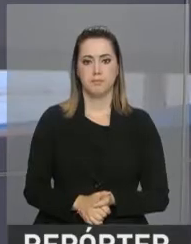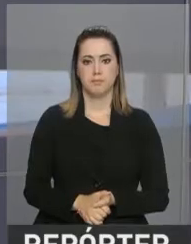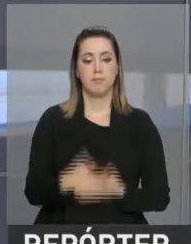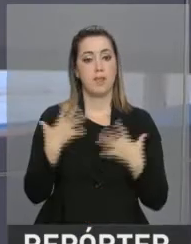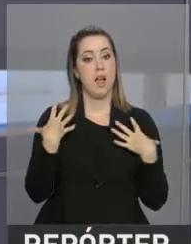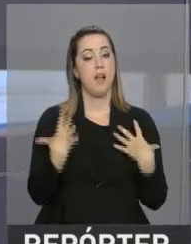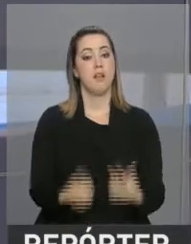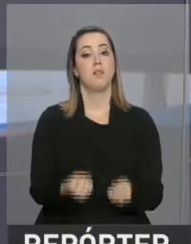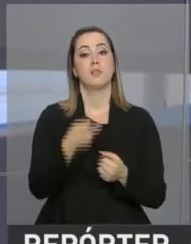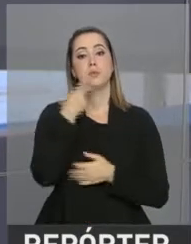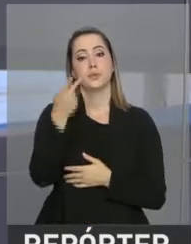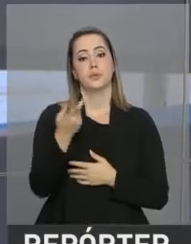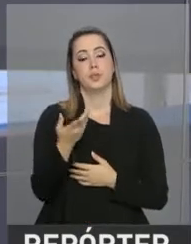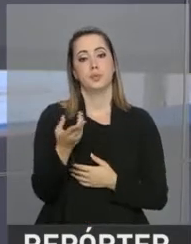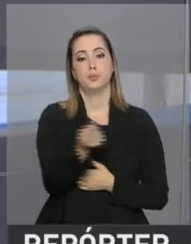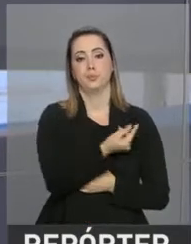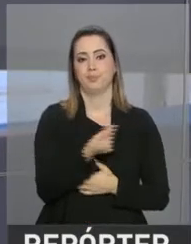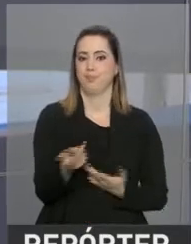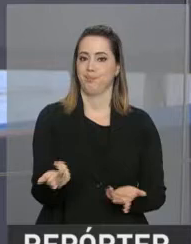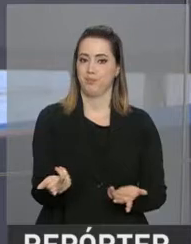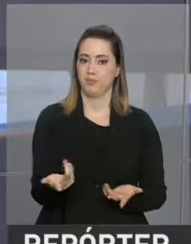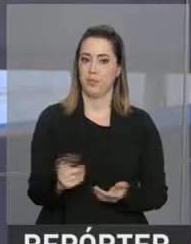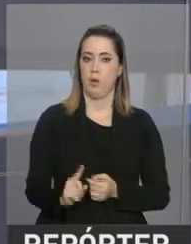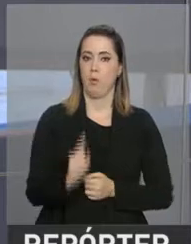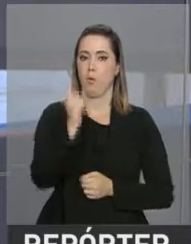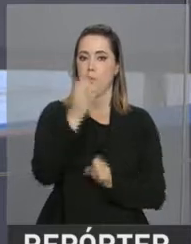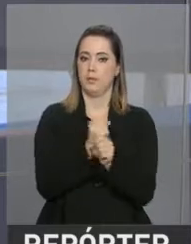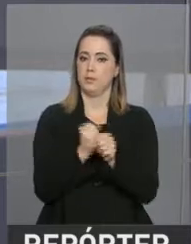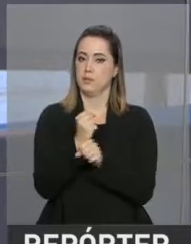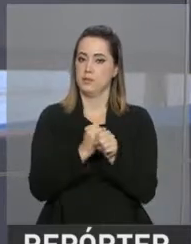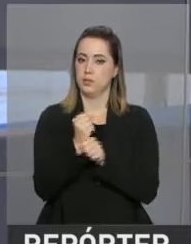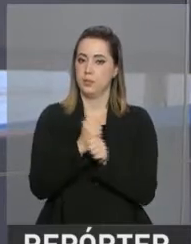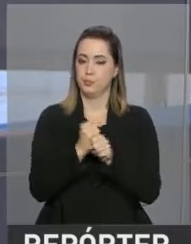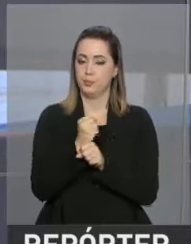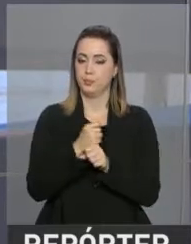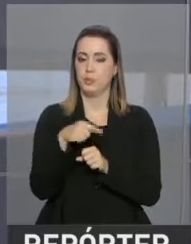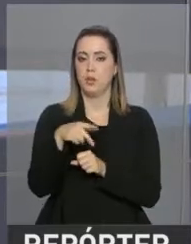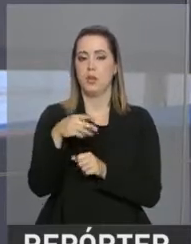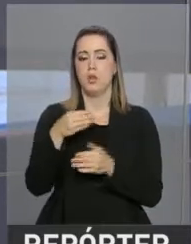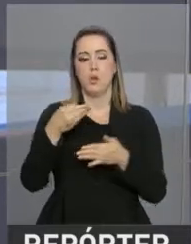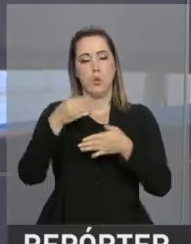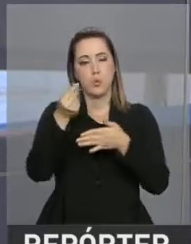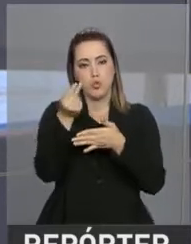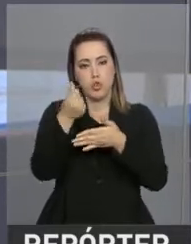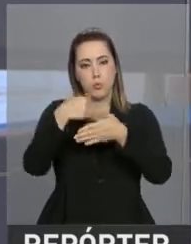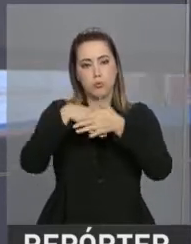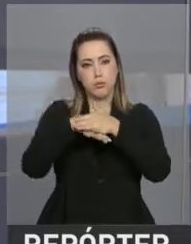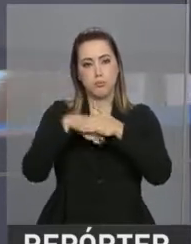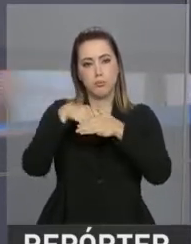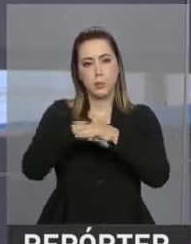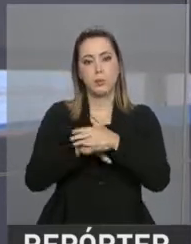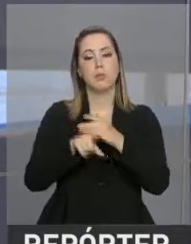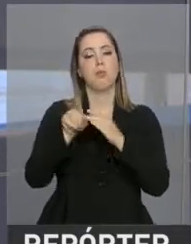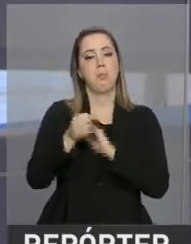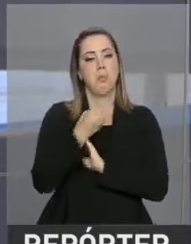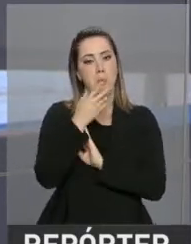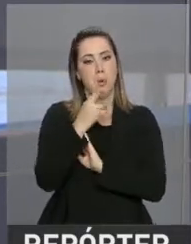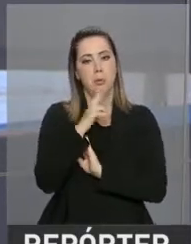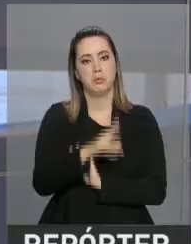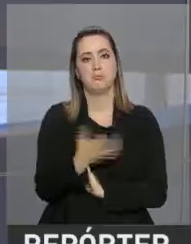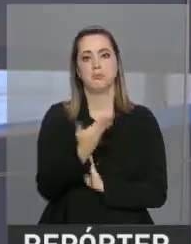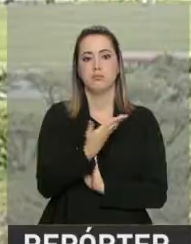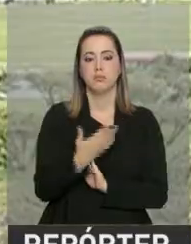Vamos falar de finanças agora. Pela primeira vez neste ano, a poupança teve um bom resultado. O repórter João Pedro Neto tem as